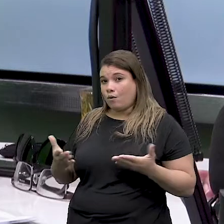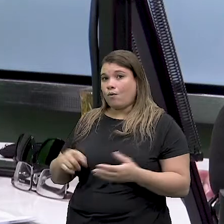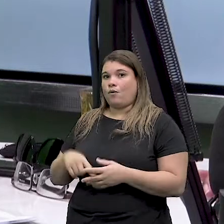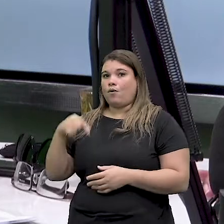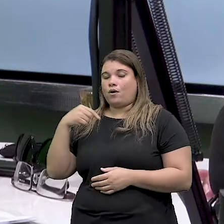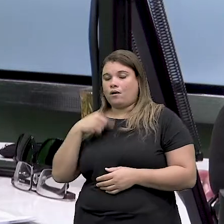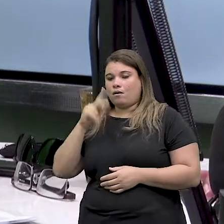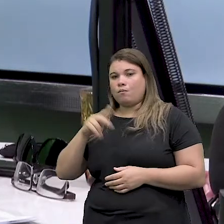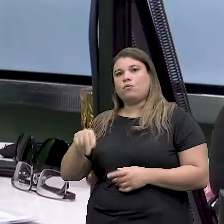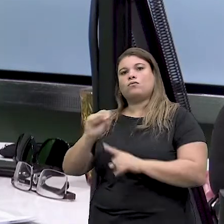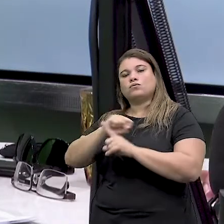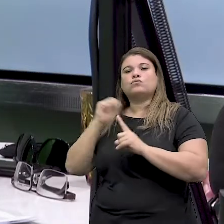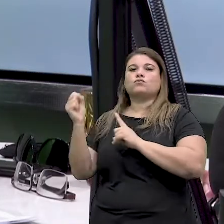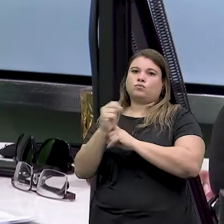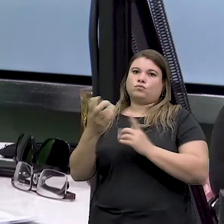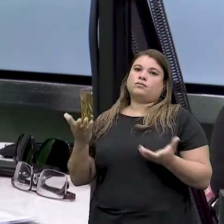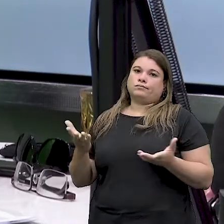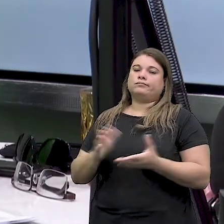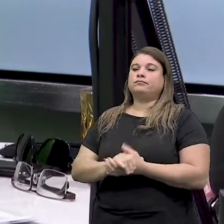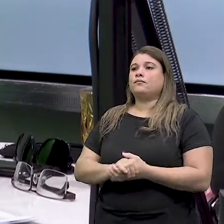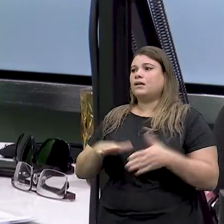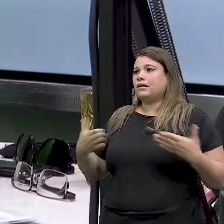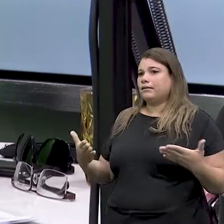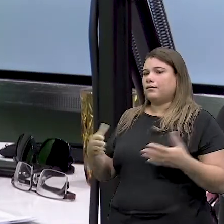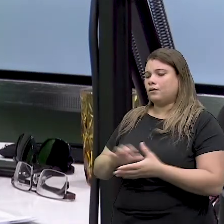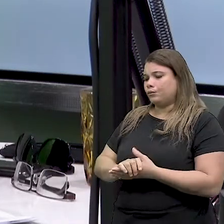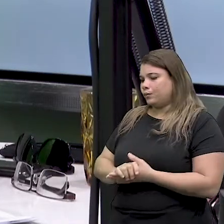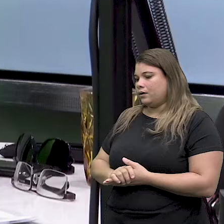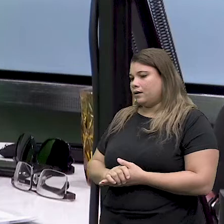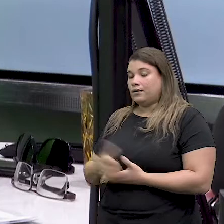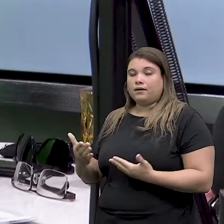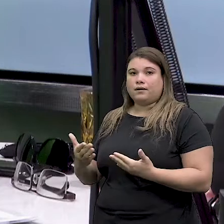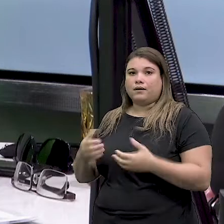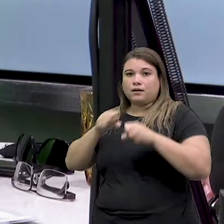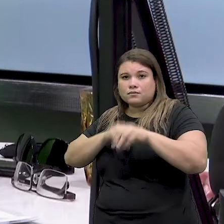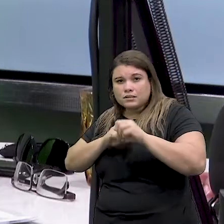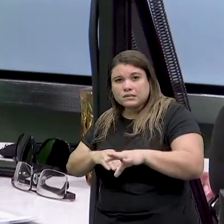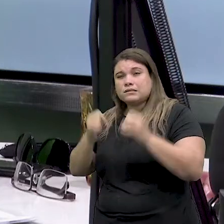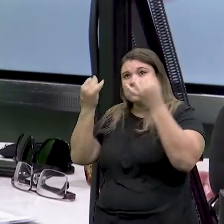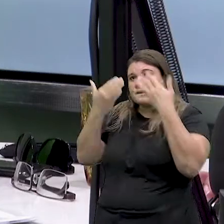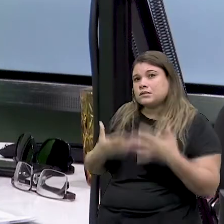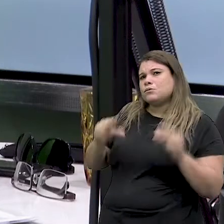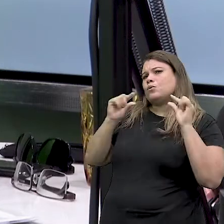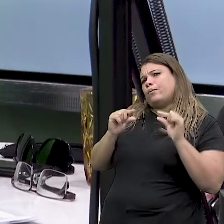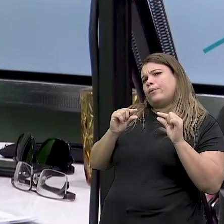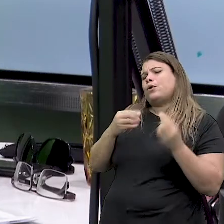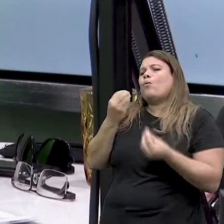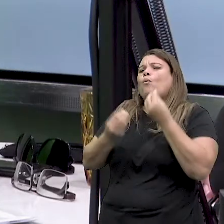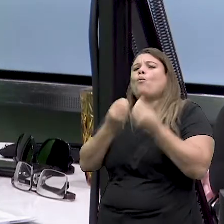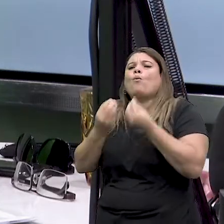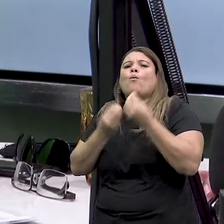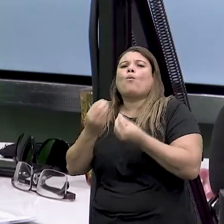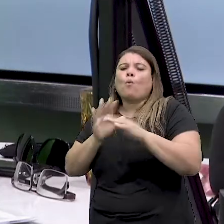que discutia o que se faz necessário para a nossa cidade desenvolver, quais são os instrumentos para isso. E a